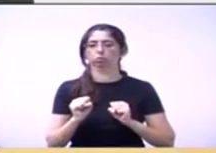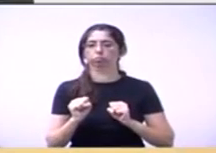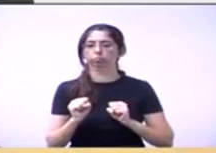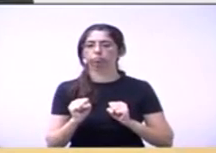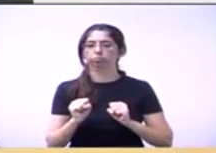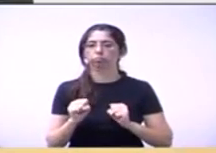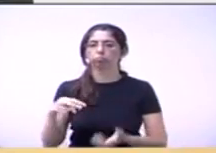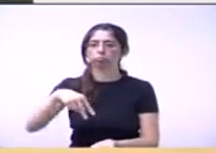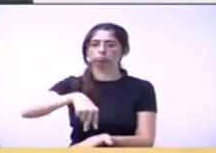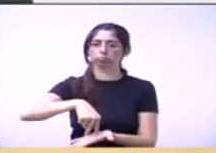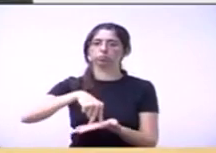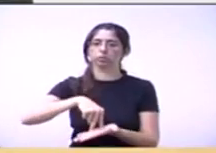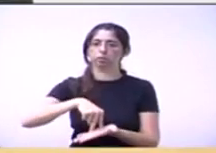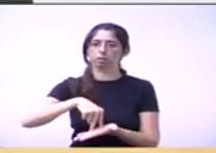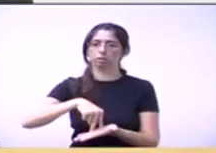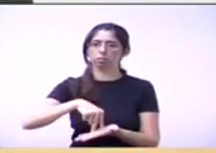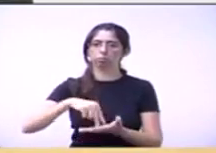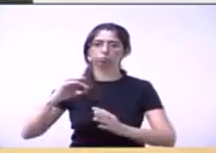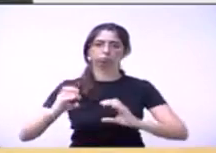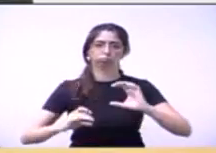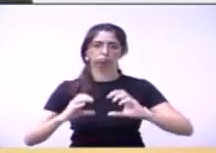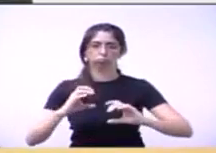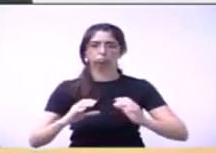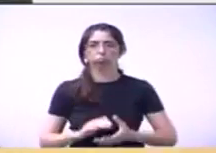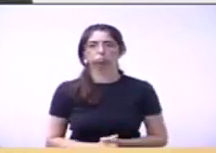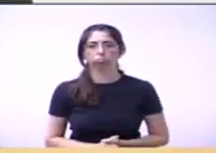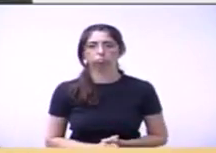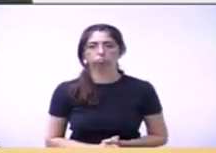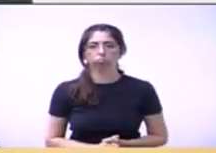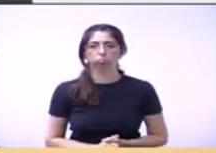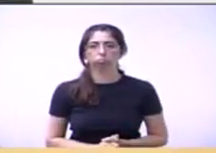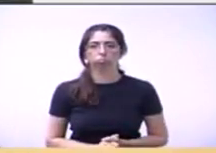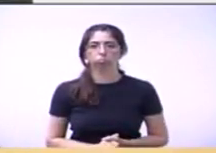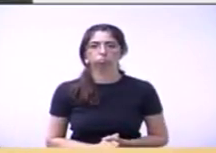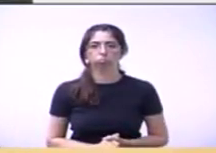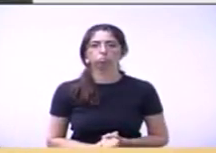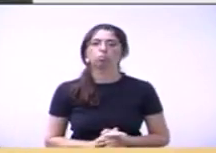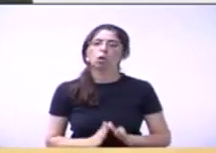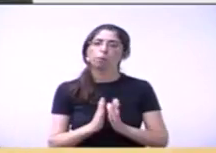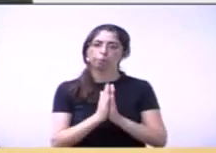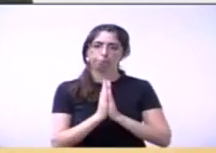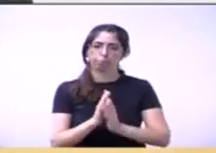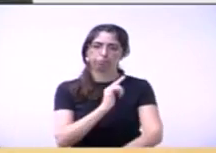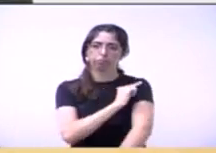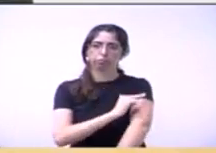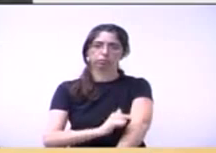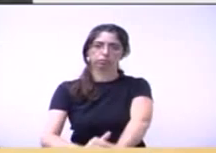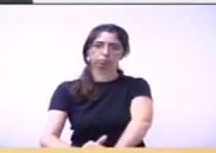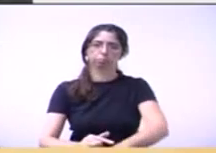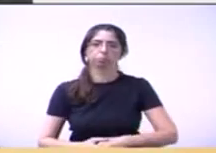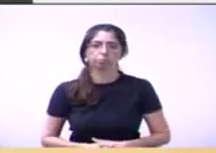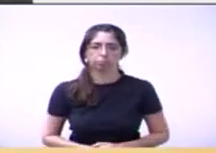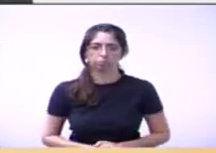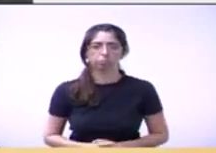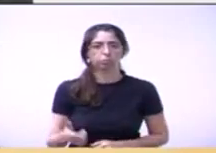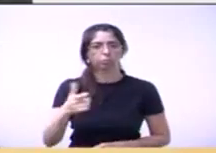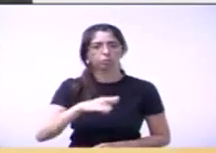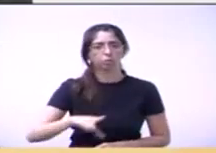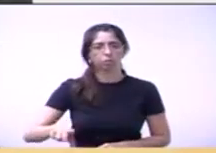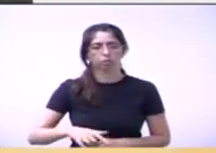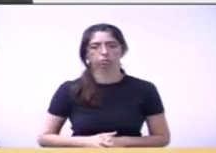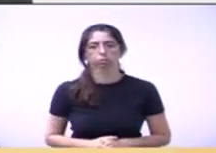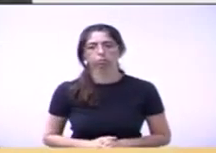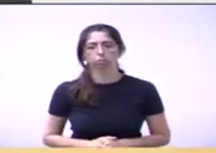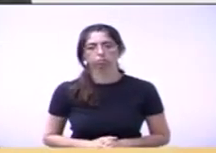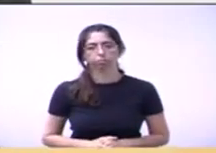todos, que eu não quero... Eu não quero atrapalhar a fala de nenhum vereador. Eu peço, por favor, para os senhores, mais uma vez, com todo